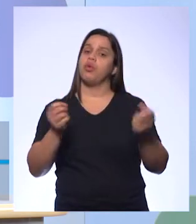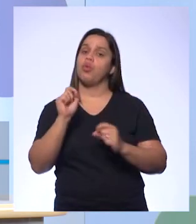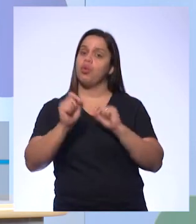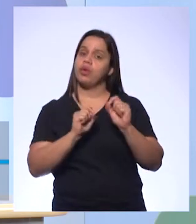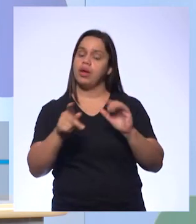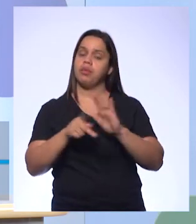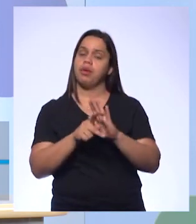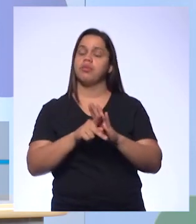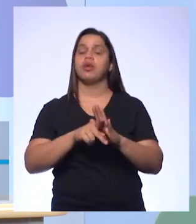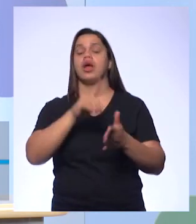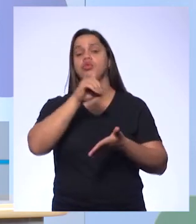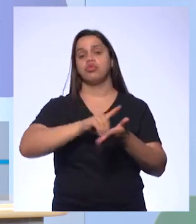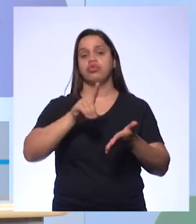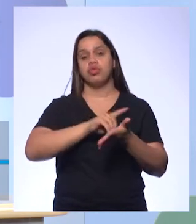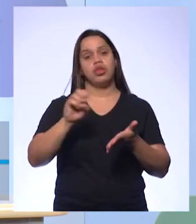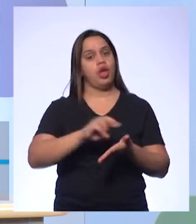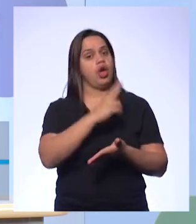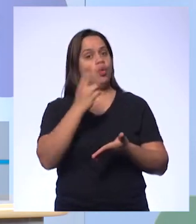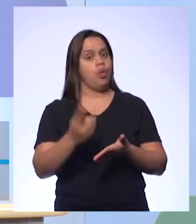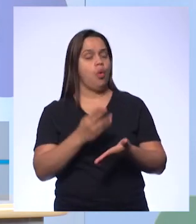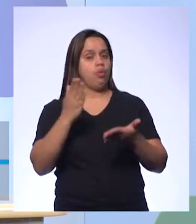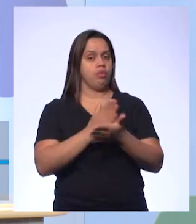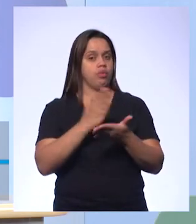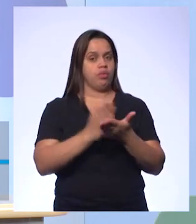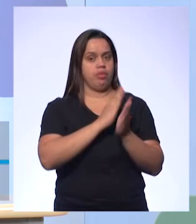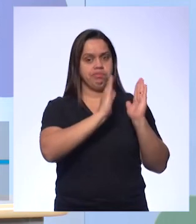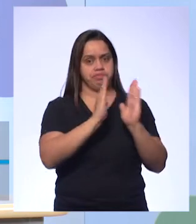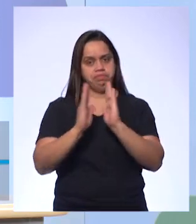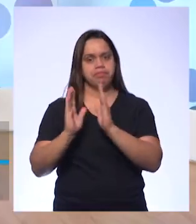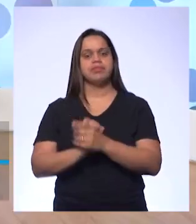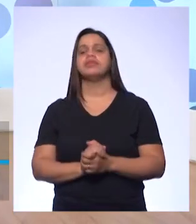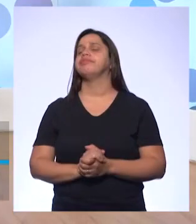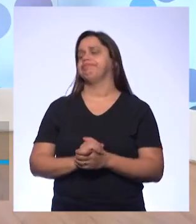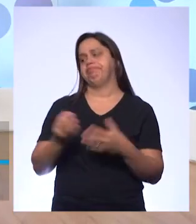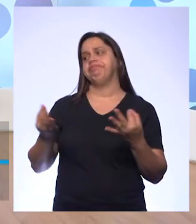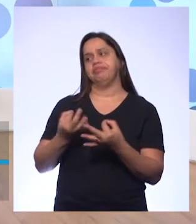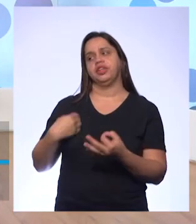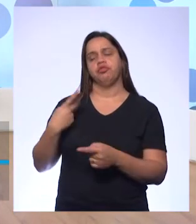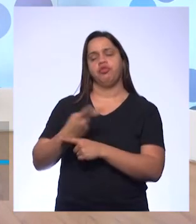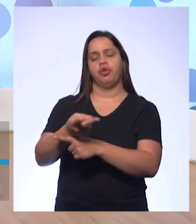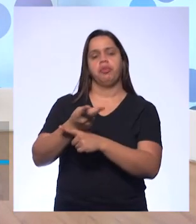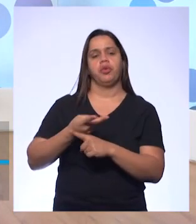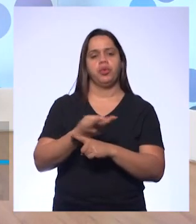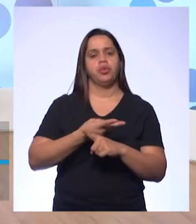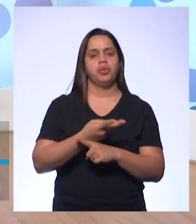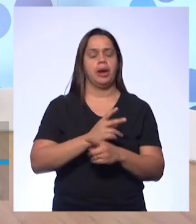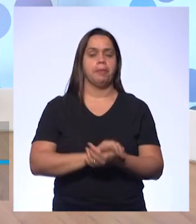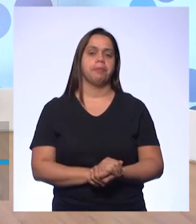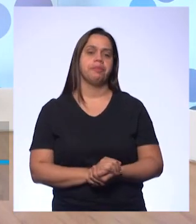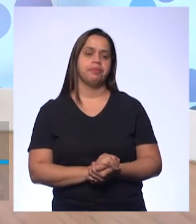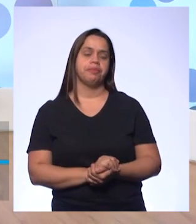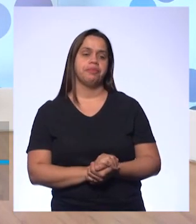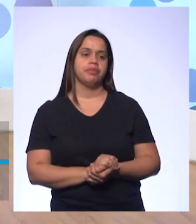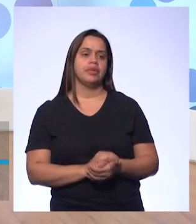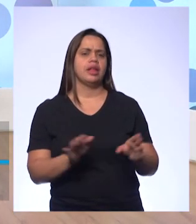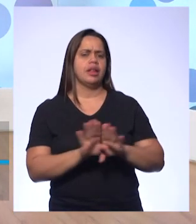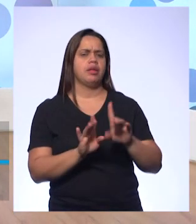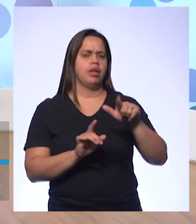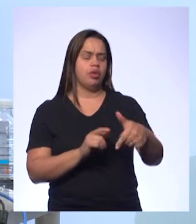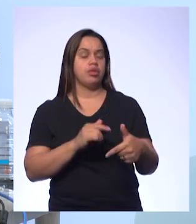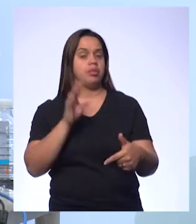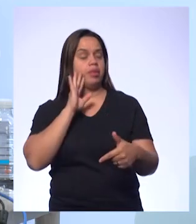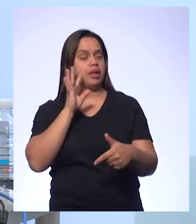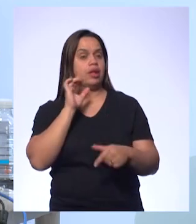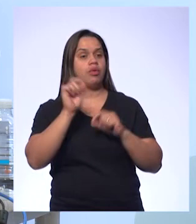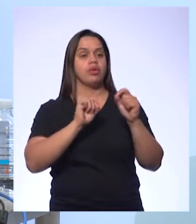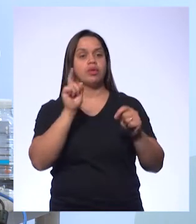uma enciclopédia. Uau, ó. Provavelmente foi procurar. Parabéns. Muito bem. Agora tem um aqui que eu achei interessante.